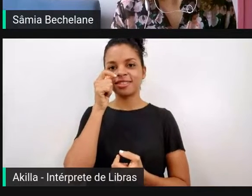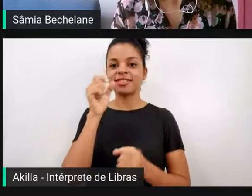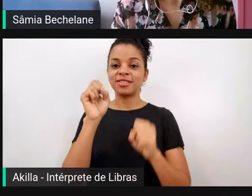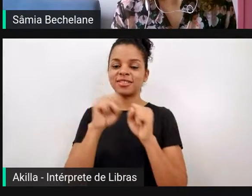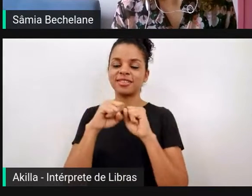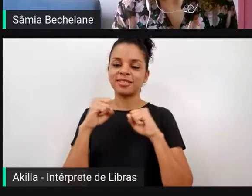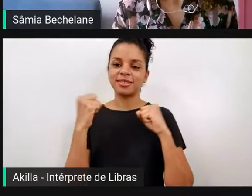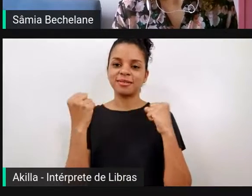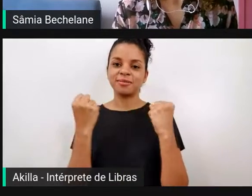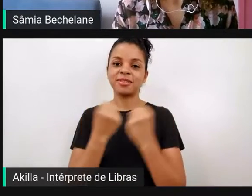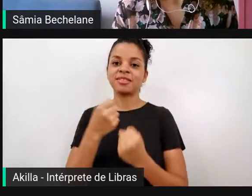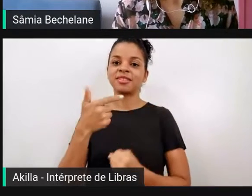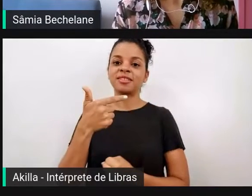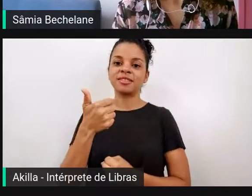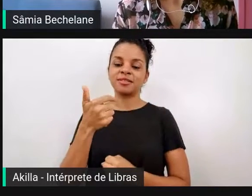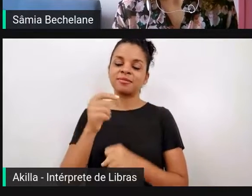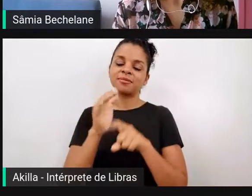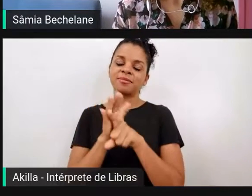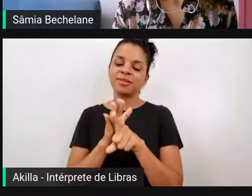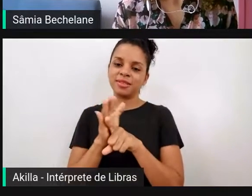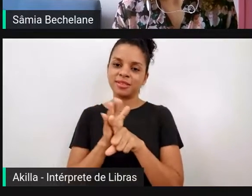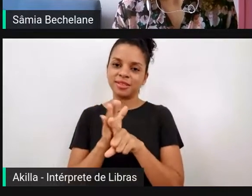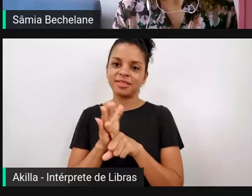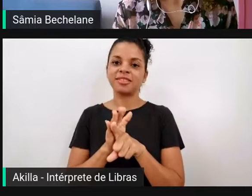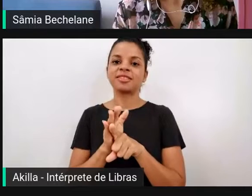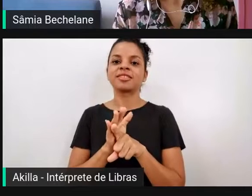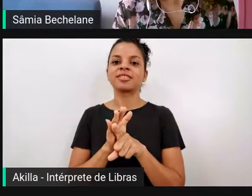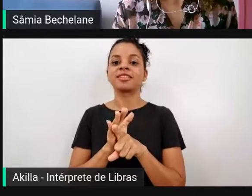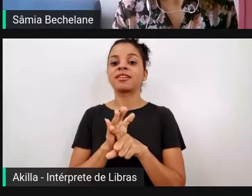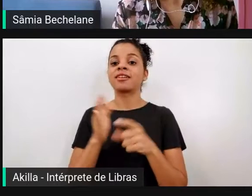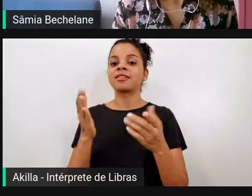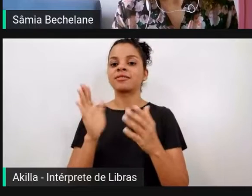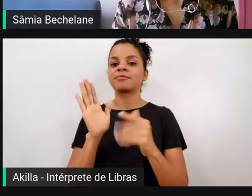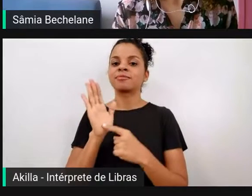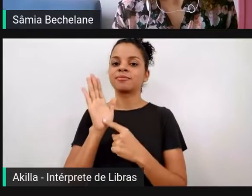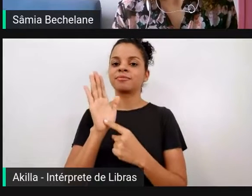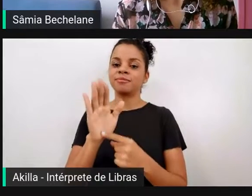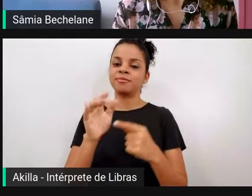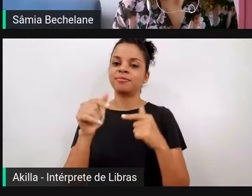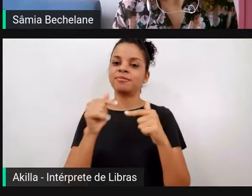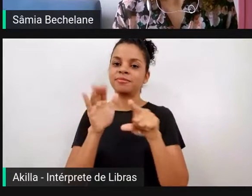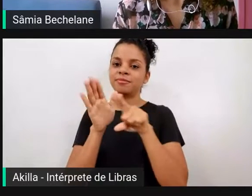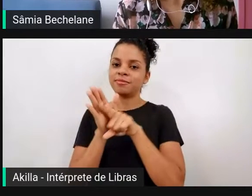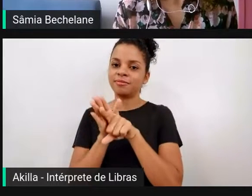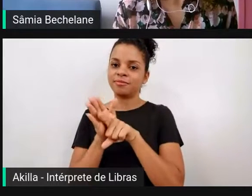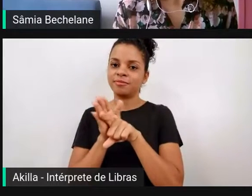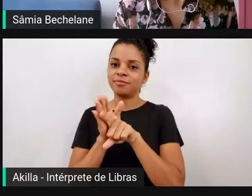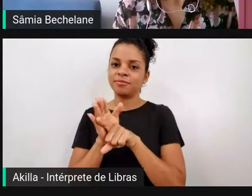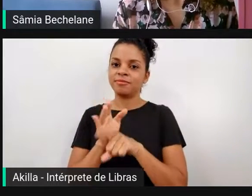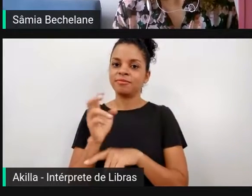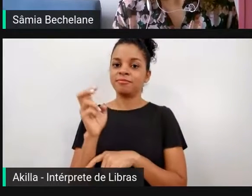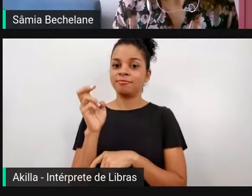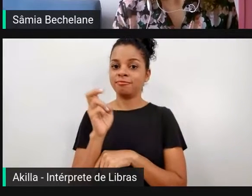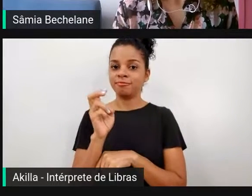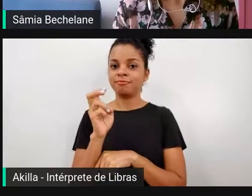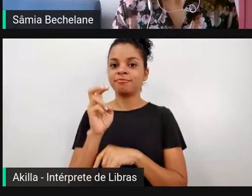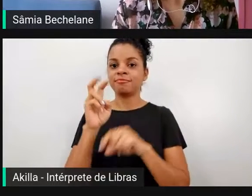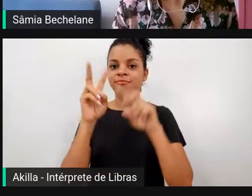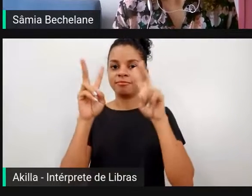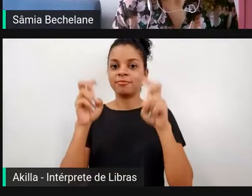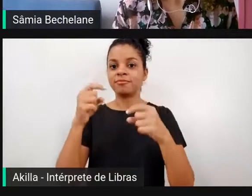pesquisa e extensão, a sessão de apresentação de trabalhos número 5, cujo tema é Política Institucional do